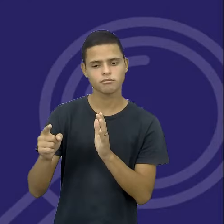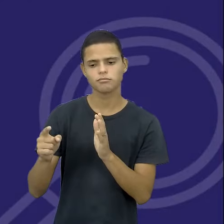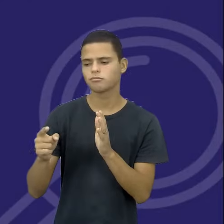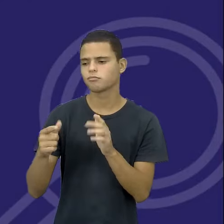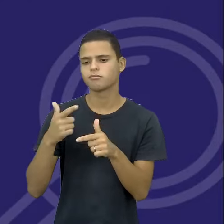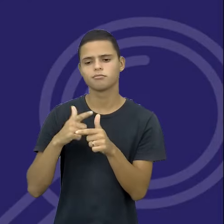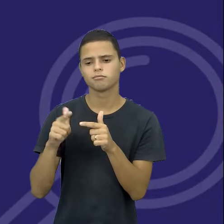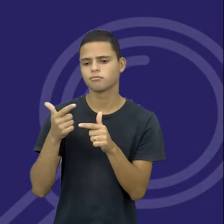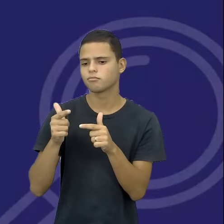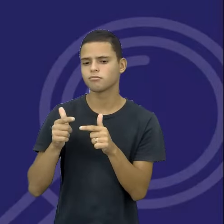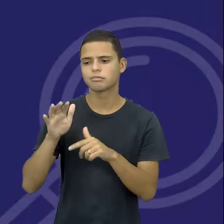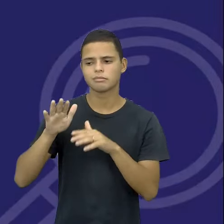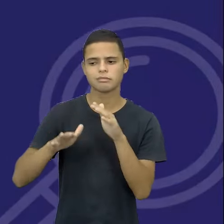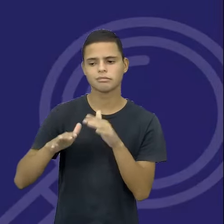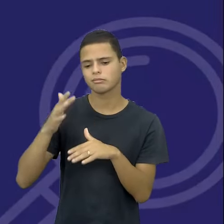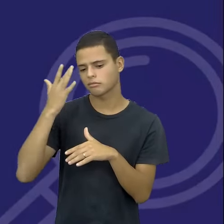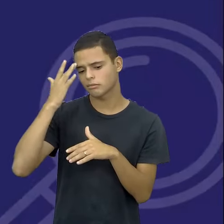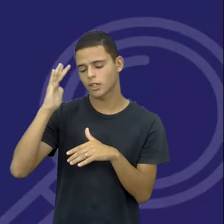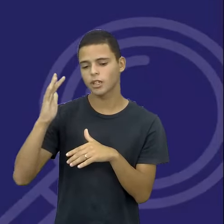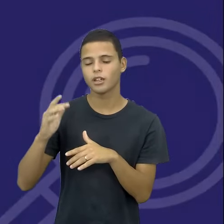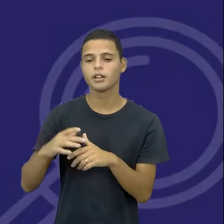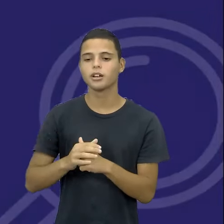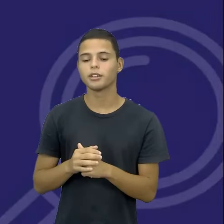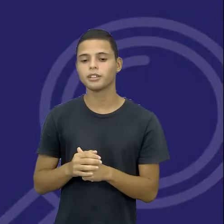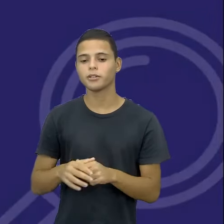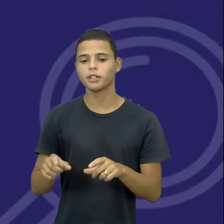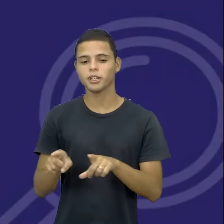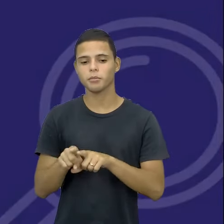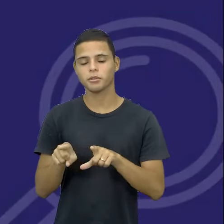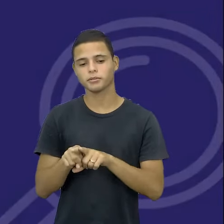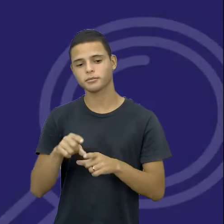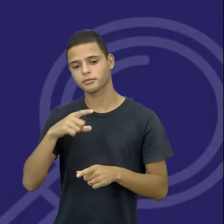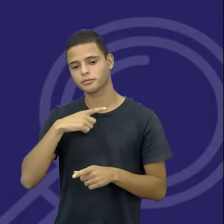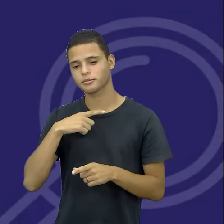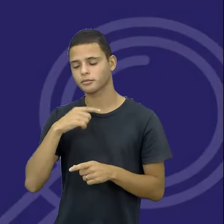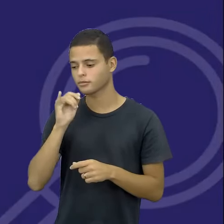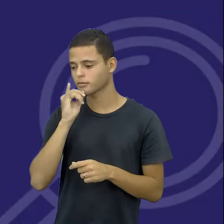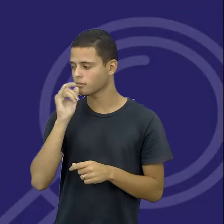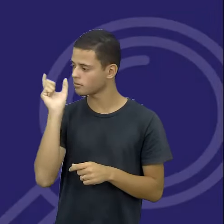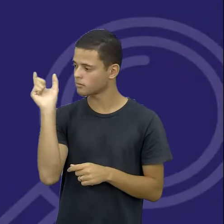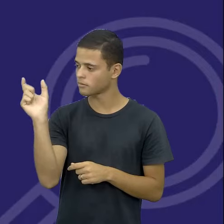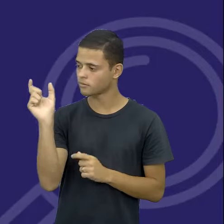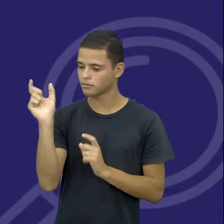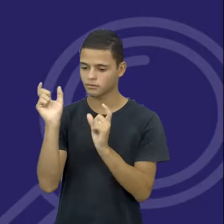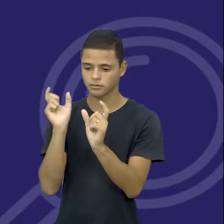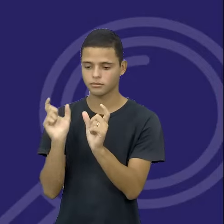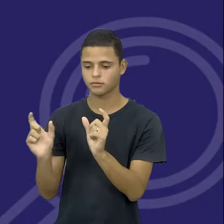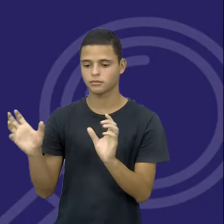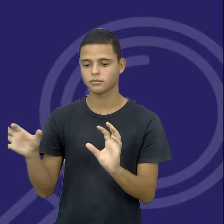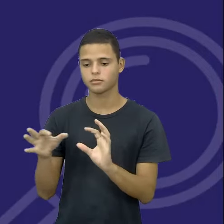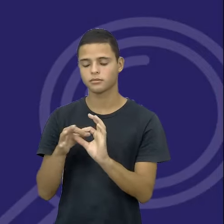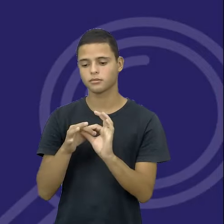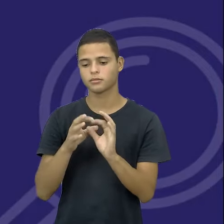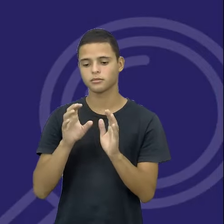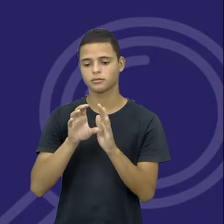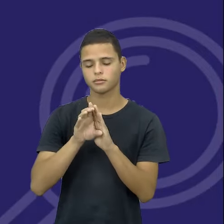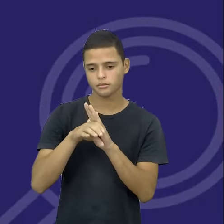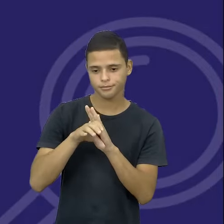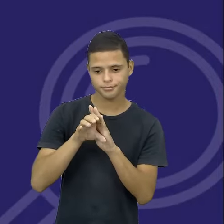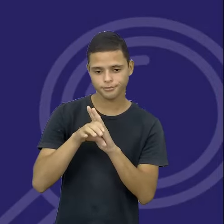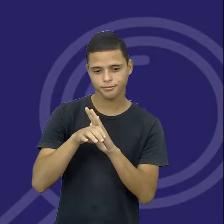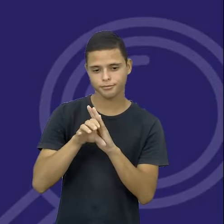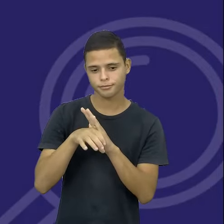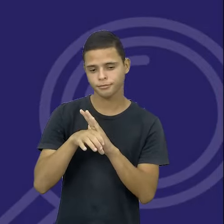tem problema não saber essas palavras, tá? Por quê? Porque essa palavra está ligada ao conceito. E quando a gente disponibiliza